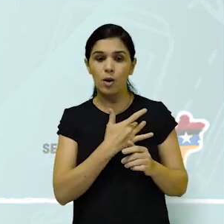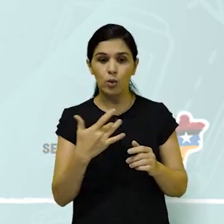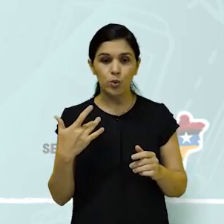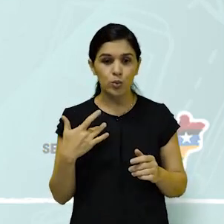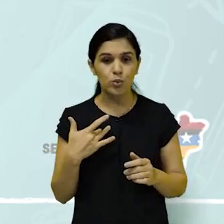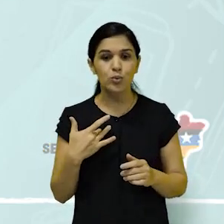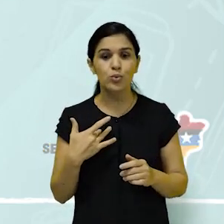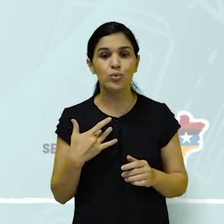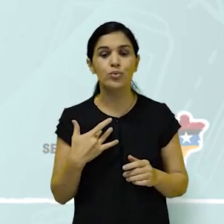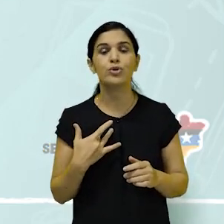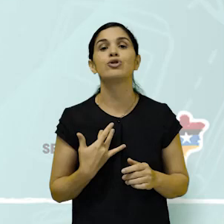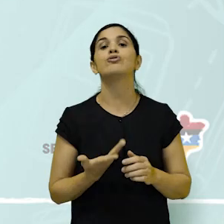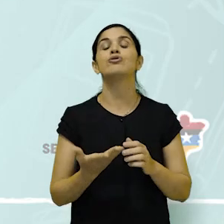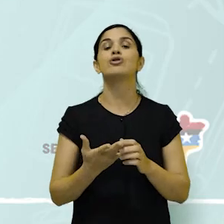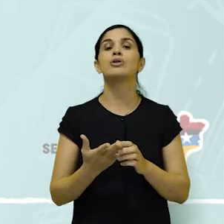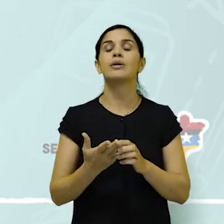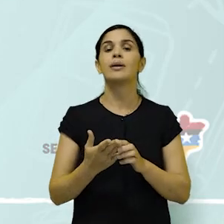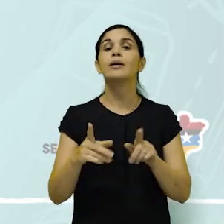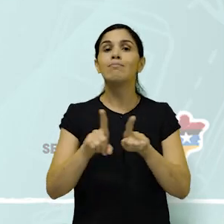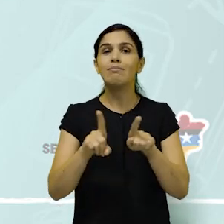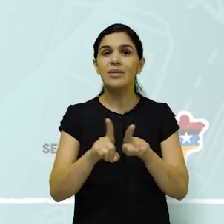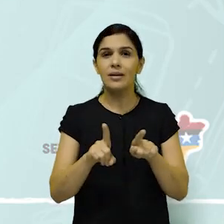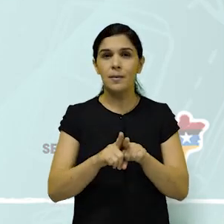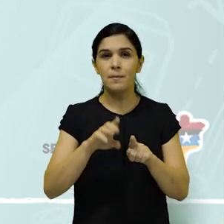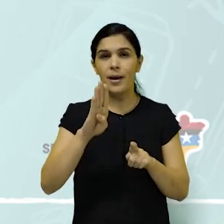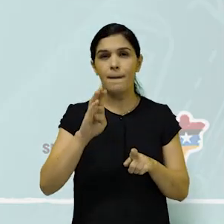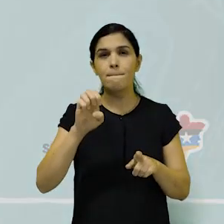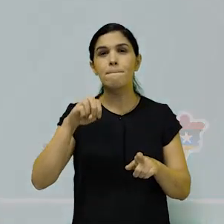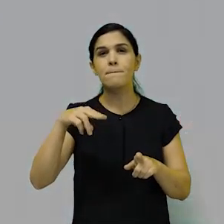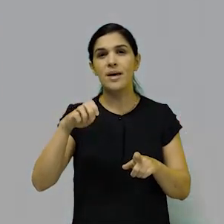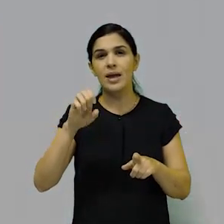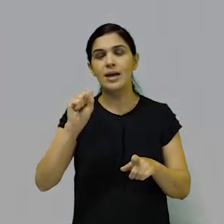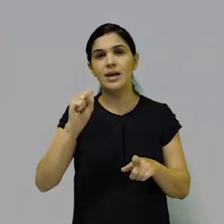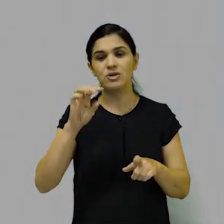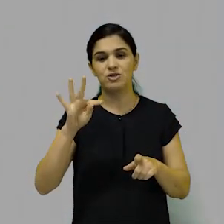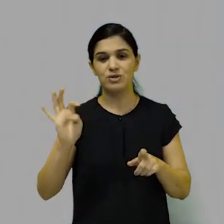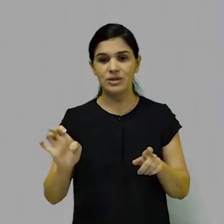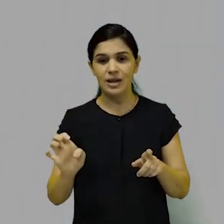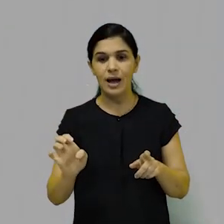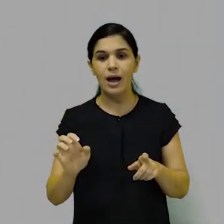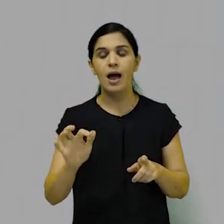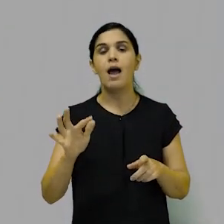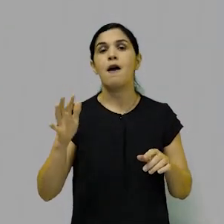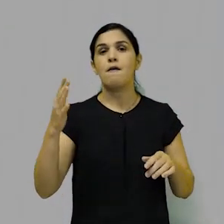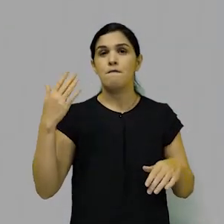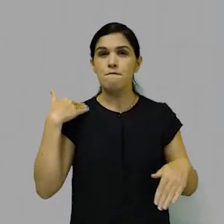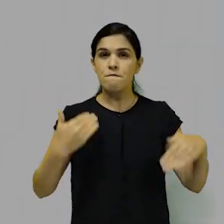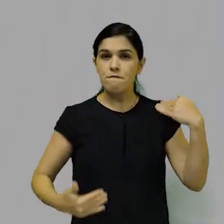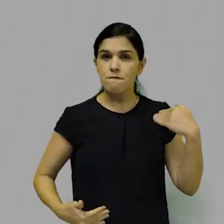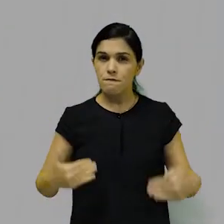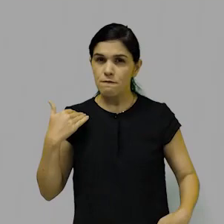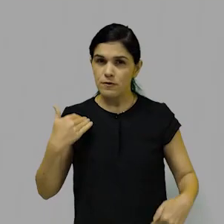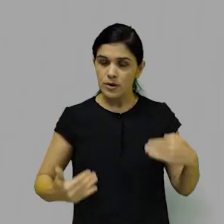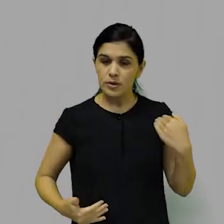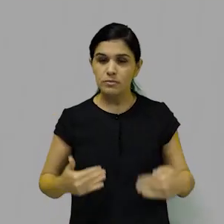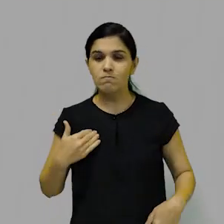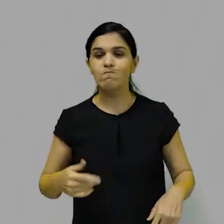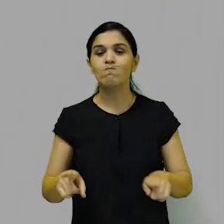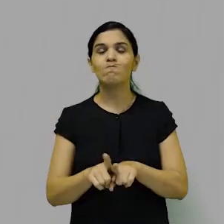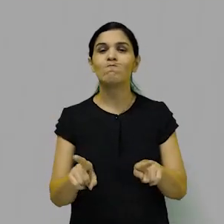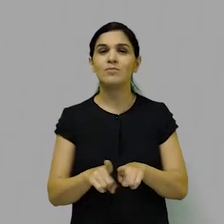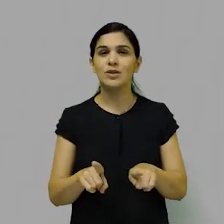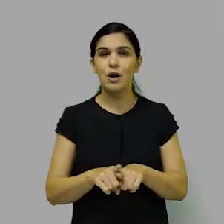Fiz questão de trazer aqui o conceito de saúde para vocês, para que vocês entendam que saúde não engloba apenas o quê? O bem-estar